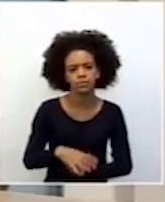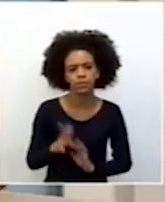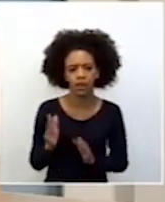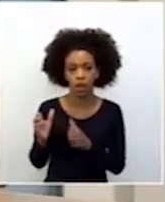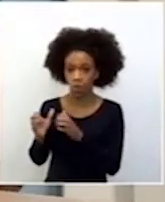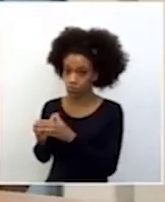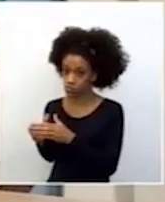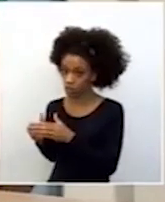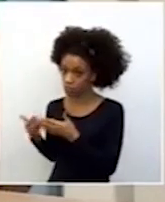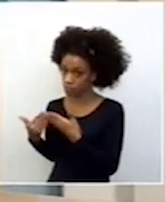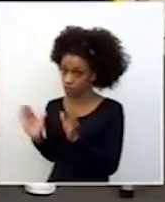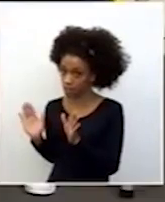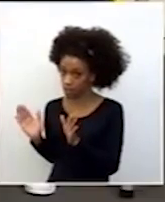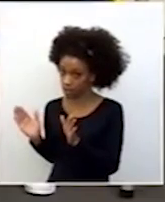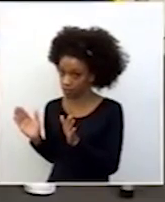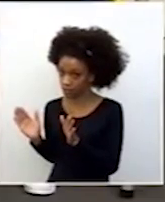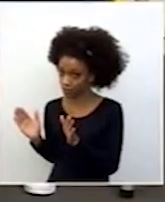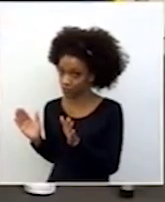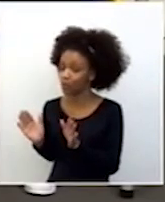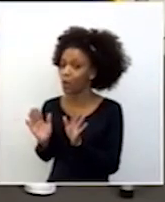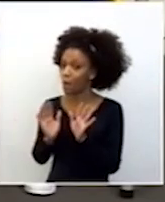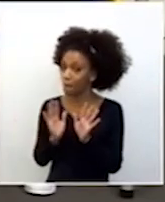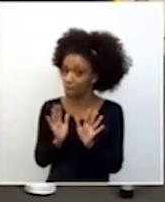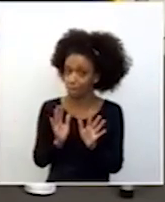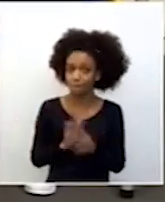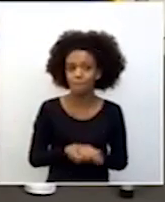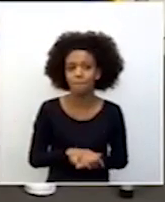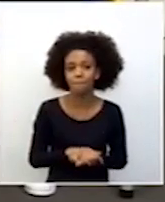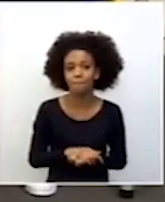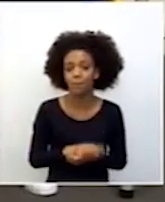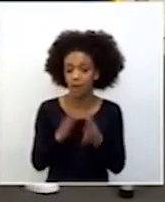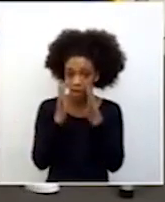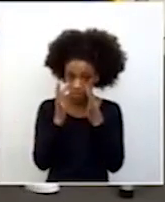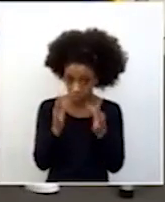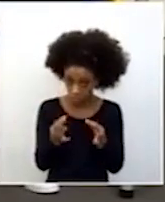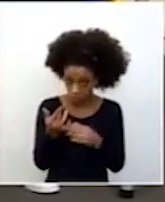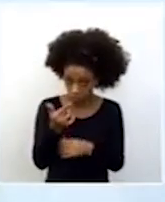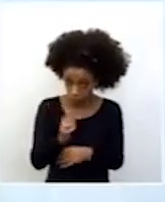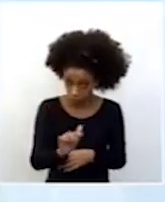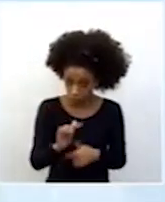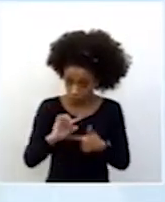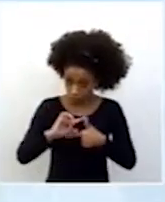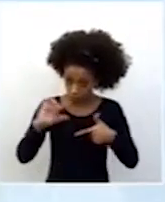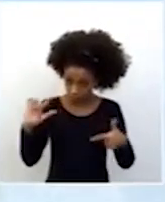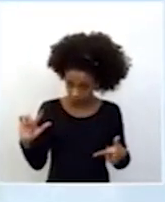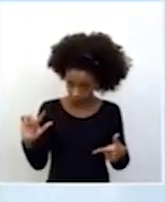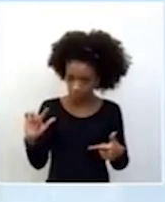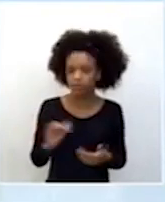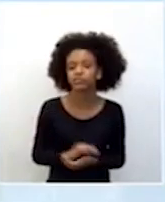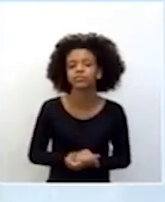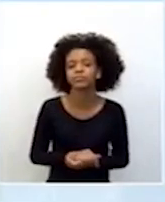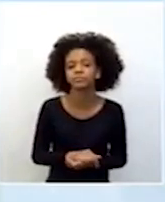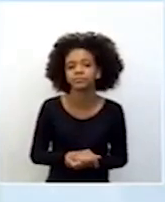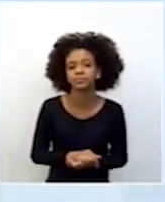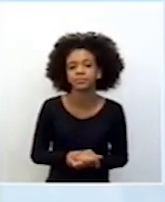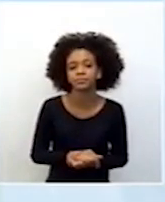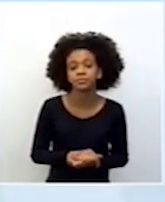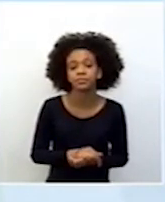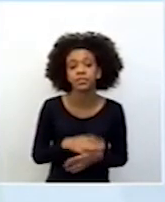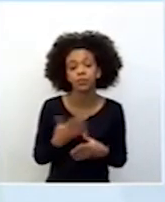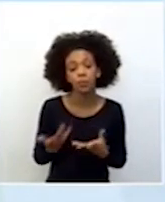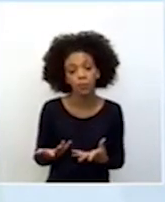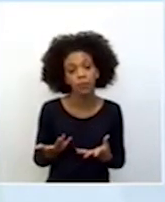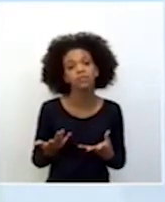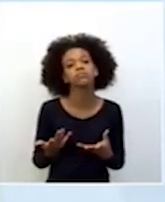chat está aberto. O chat está aberto, claro. O chat está aberto. Observem novamente aí a imagem, vou pedir para colocar a imagem, enquanto eu vou